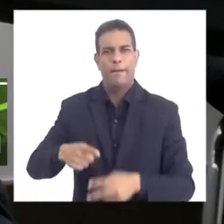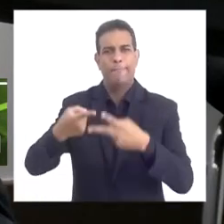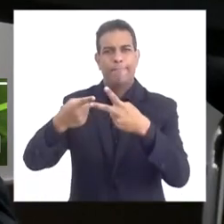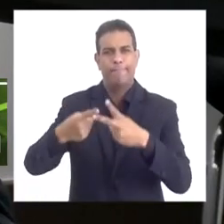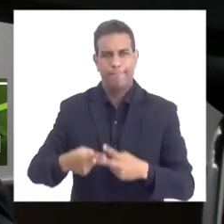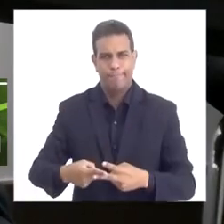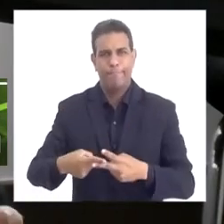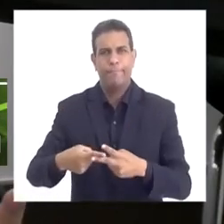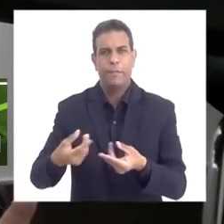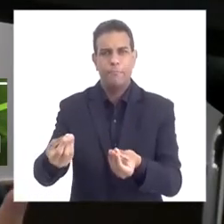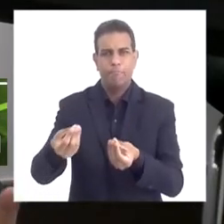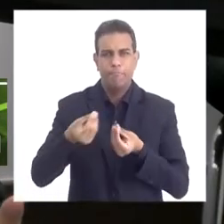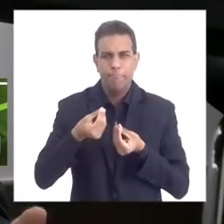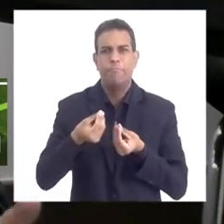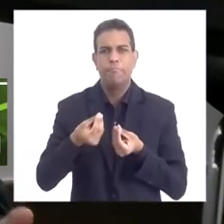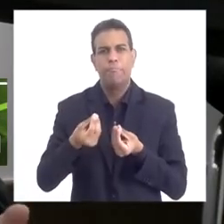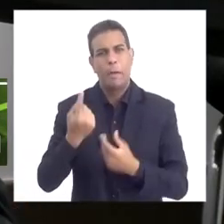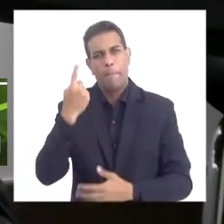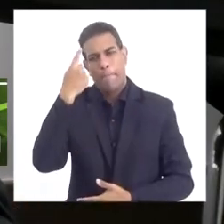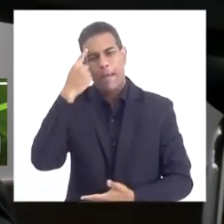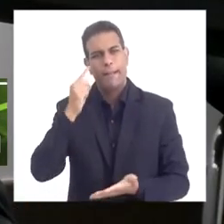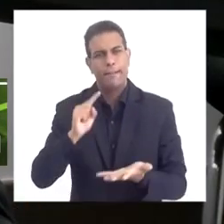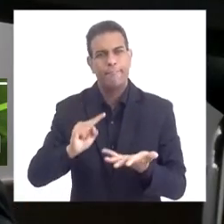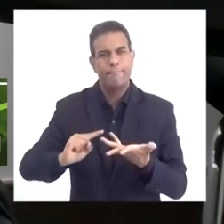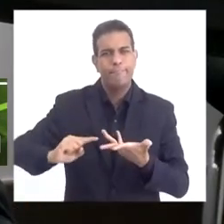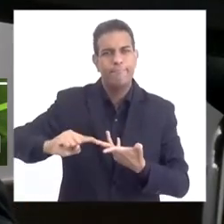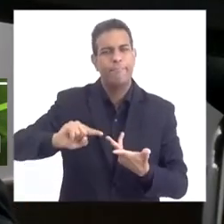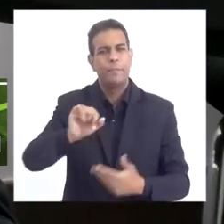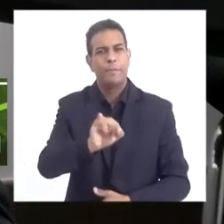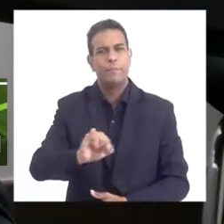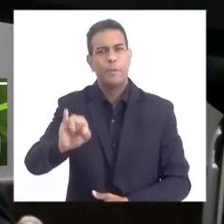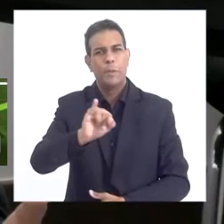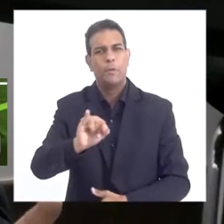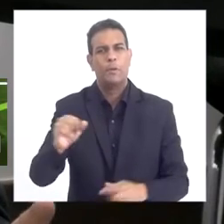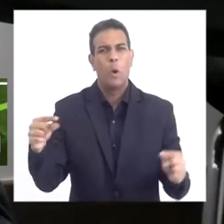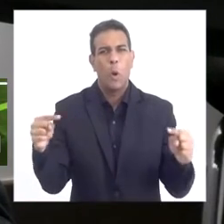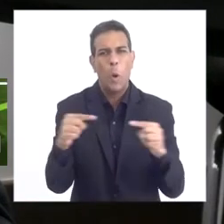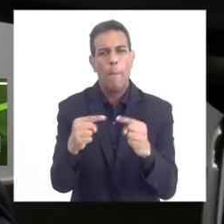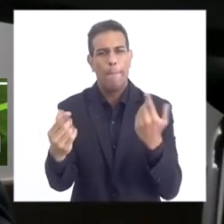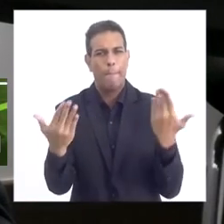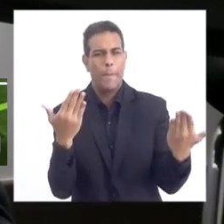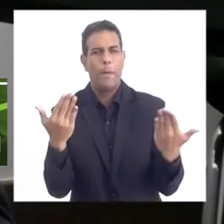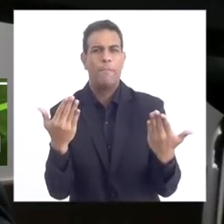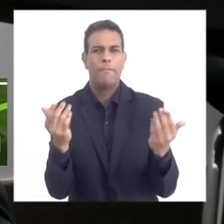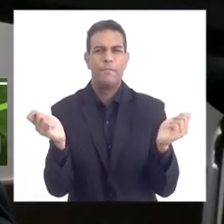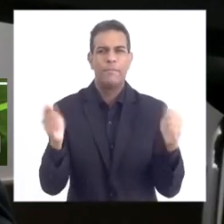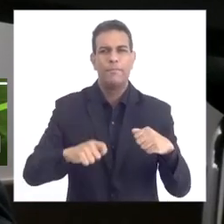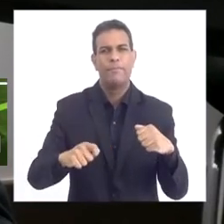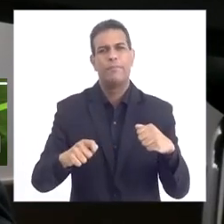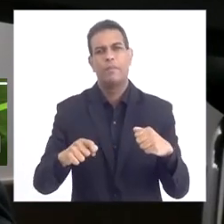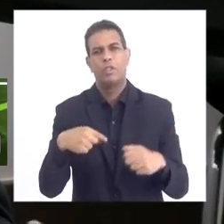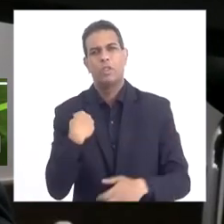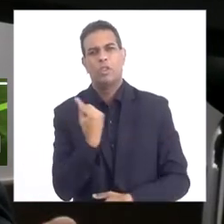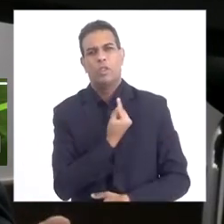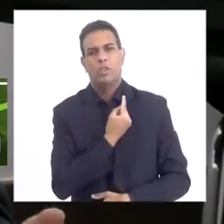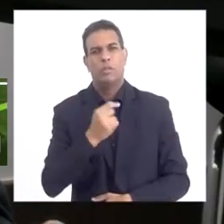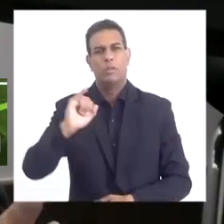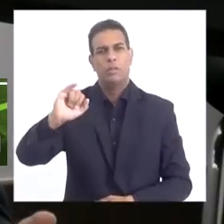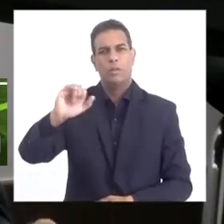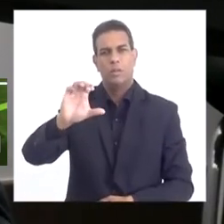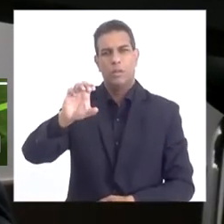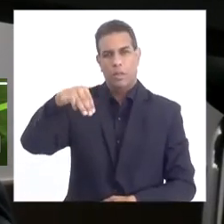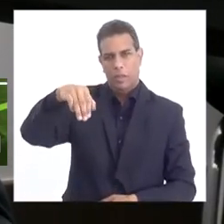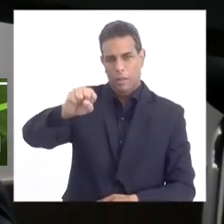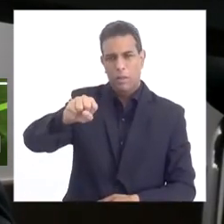às nossas mãos. Eu acho que é uma ideia... É um indicador importante para a gente medir o ICMS